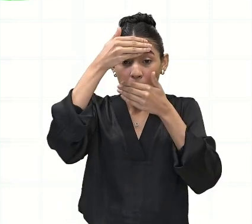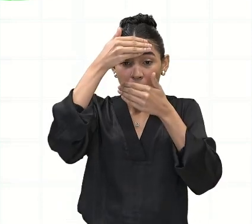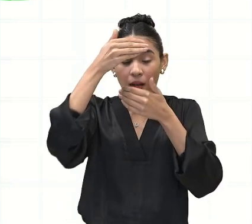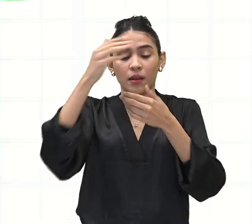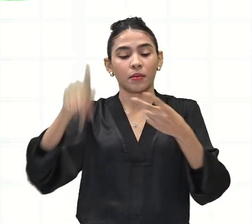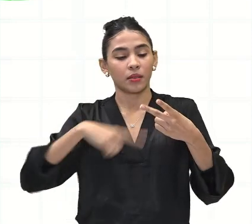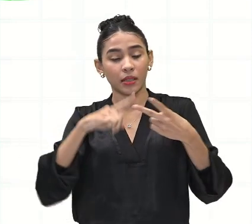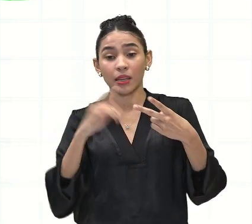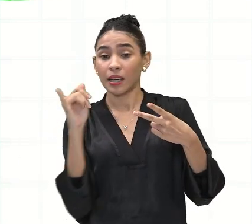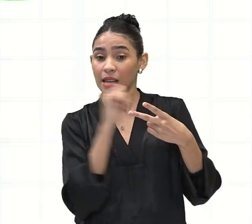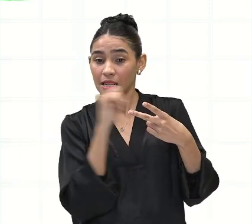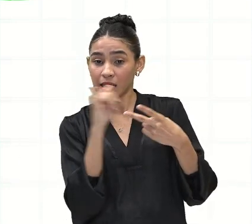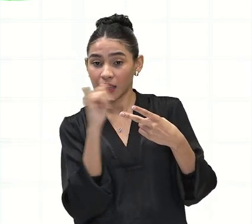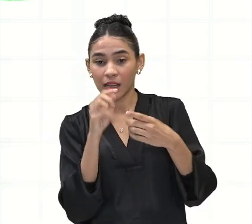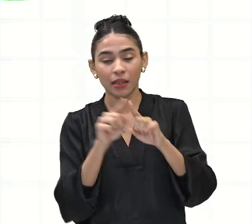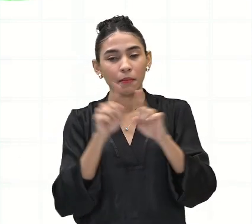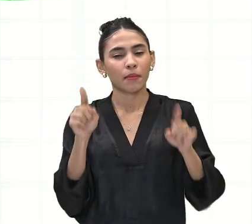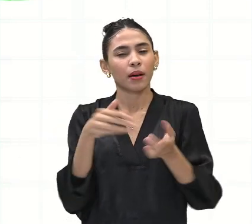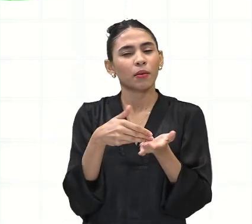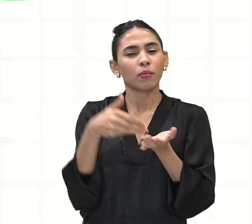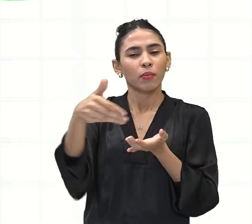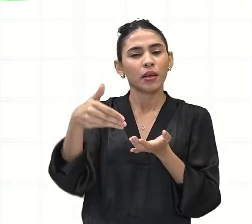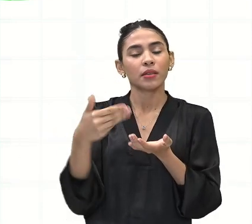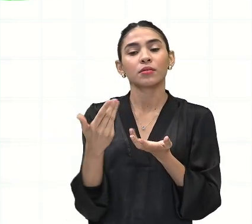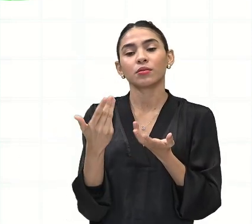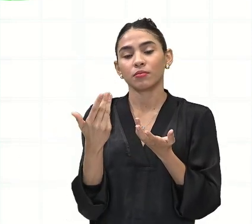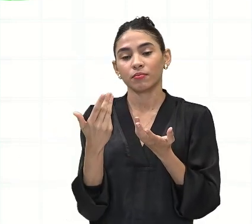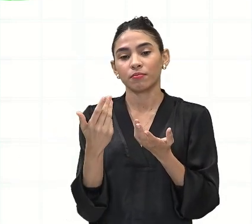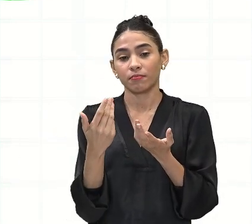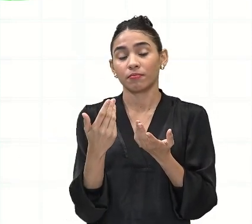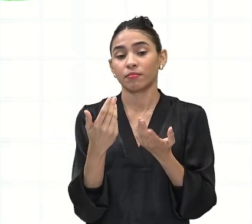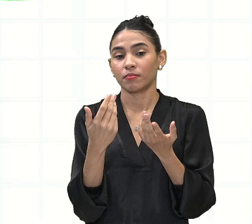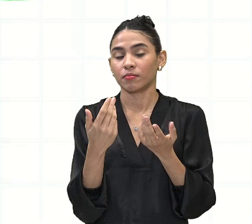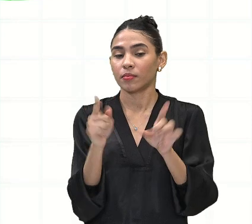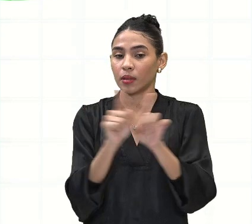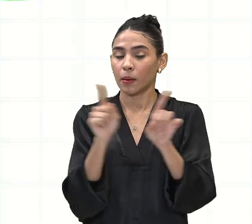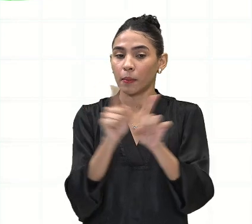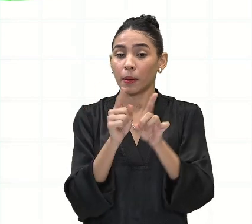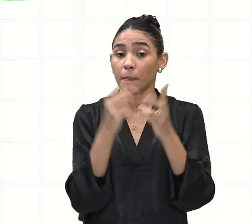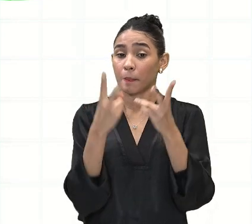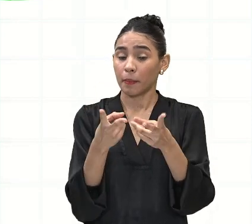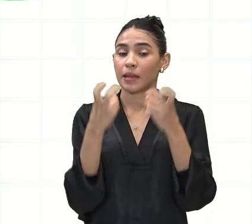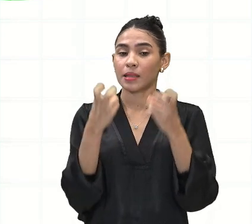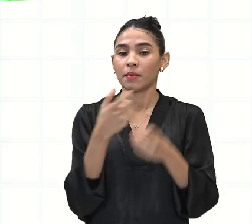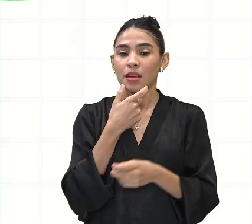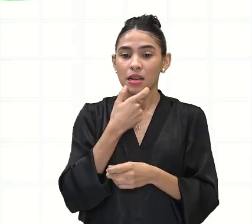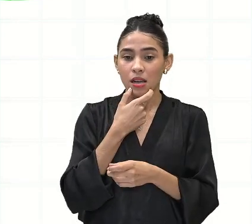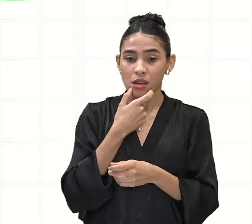italianos, mas lá no início a gente viu também sobre o idioma inglês, que veio principalmente por